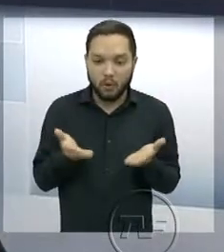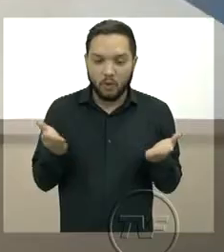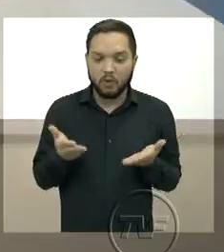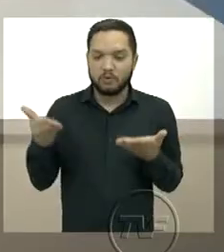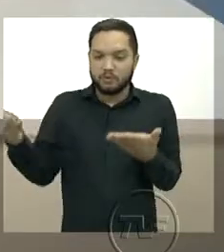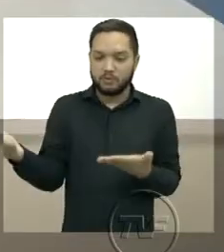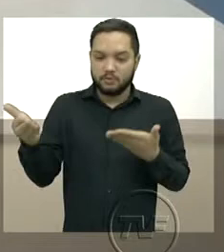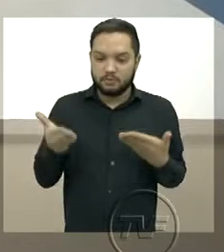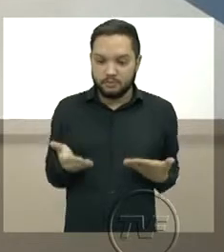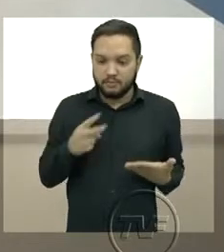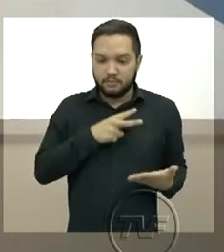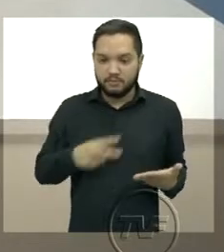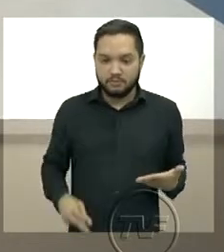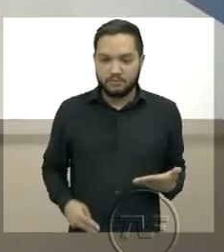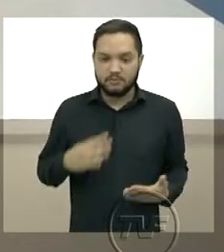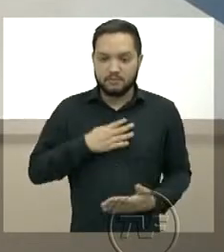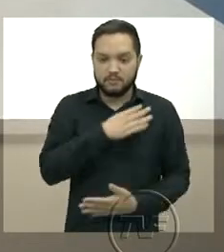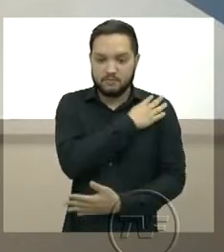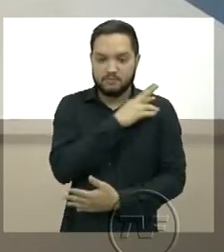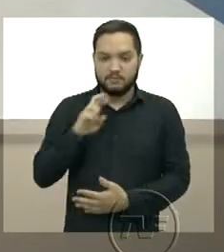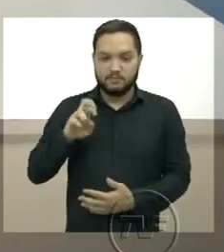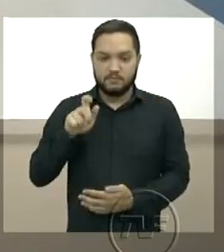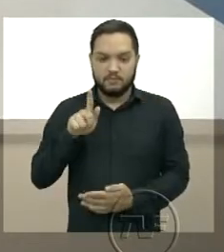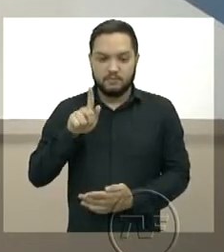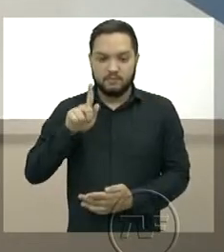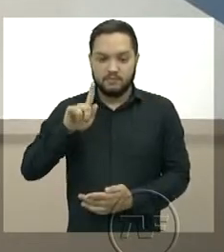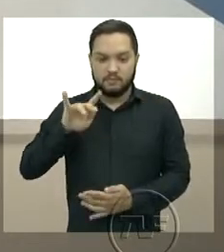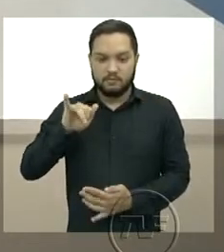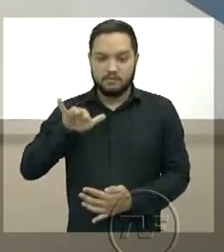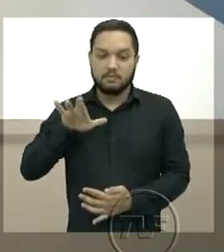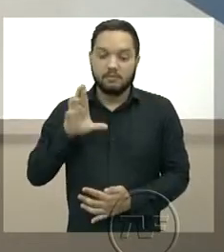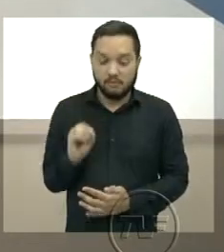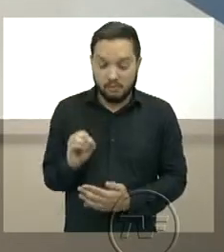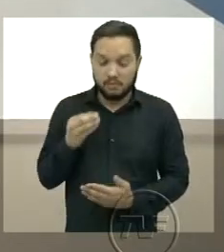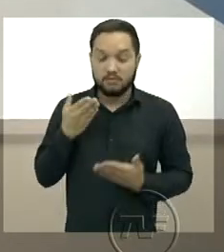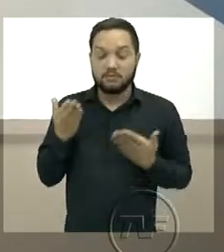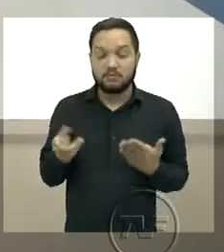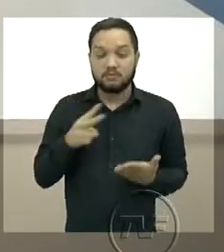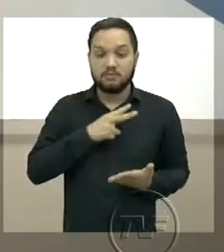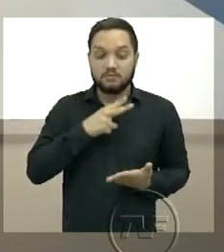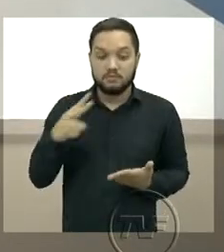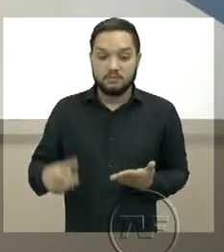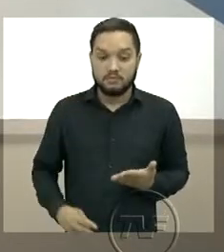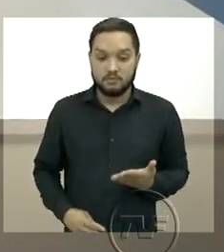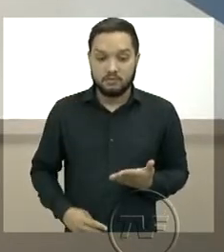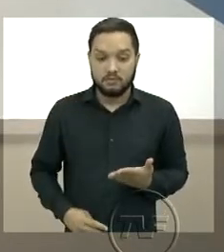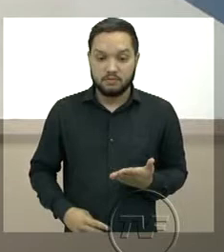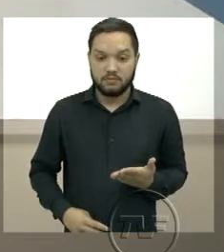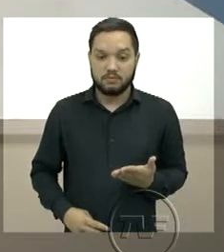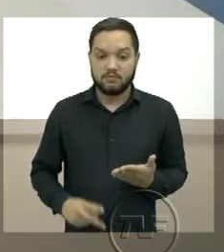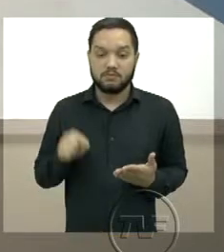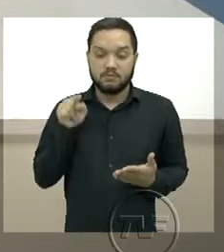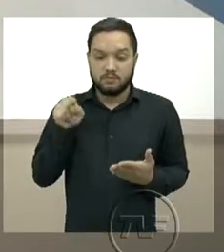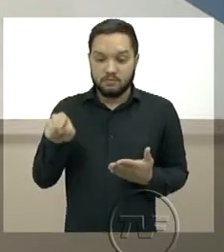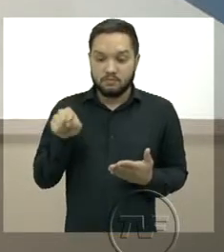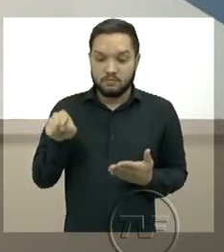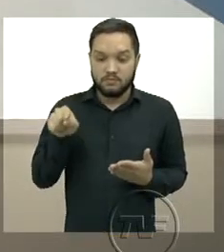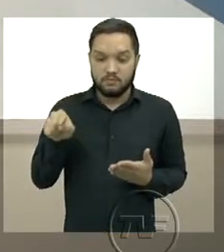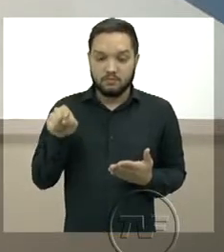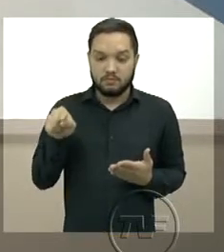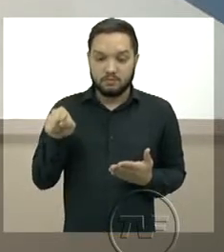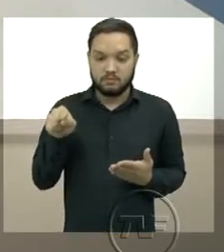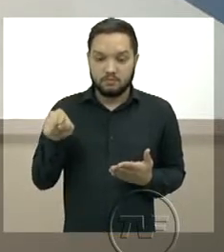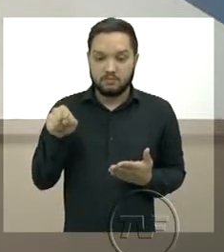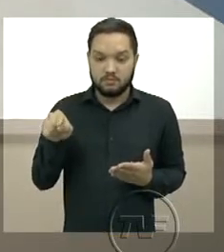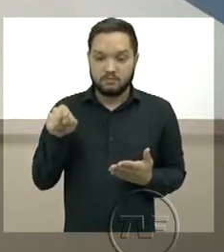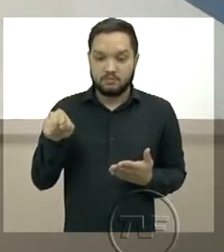recebendo o vereador Sargento Reginaldo, o vereador que é originário, naturalmente,